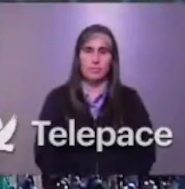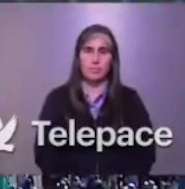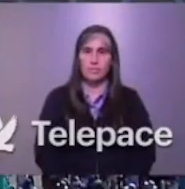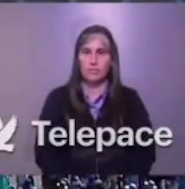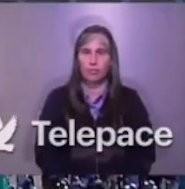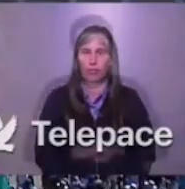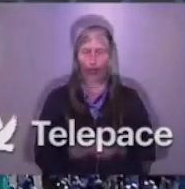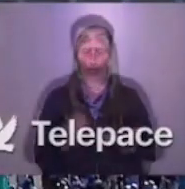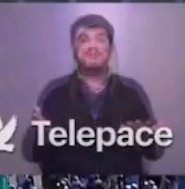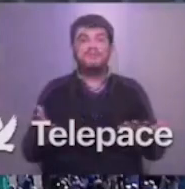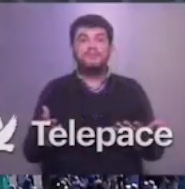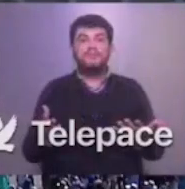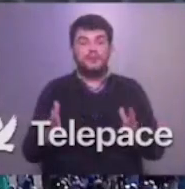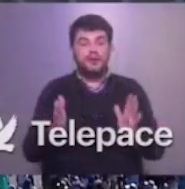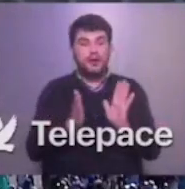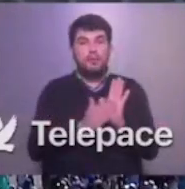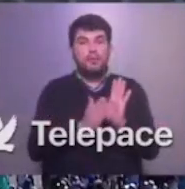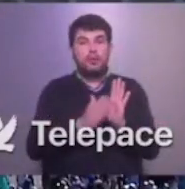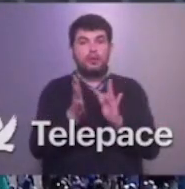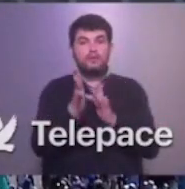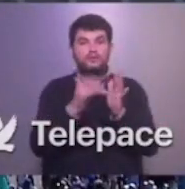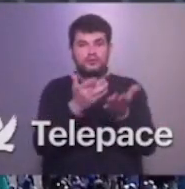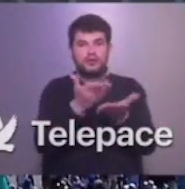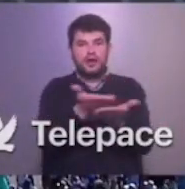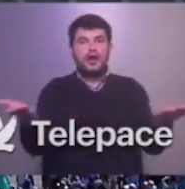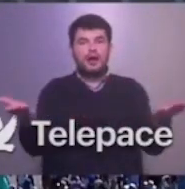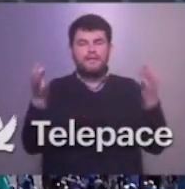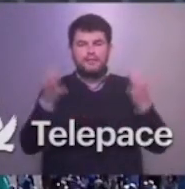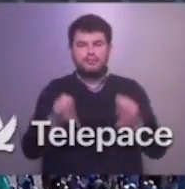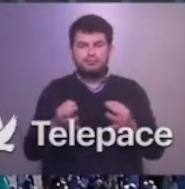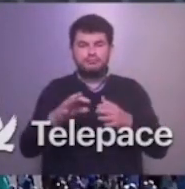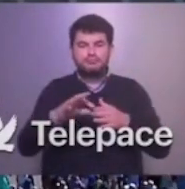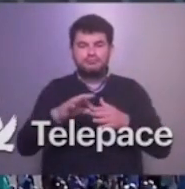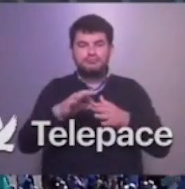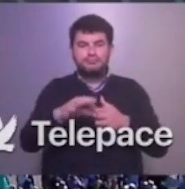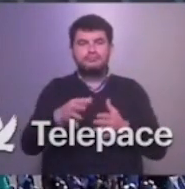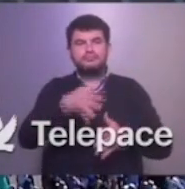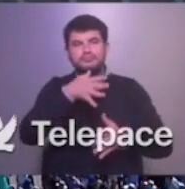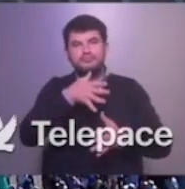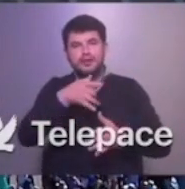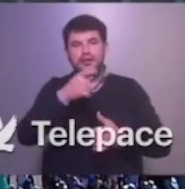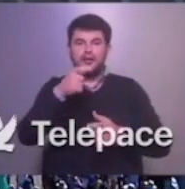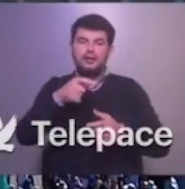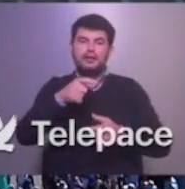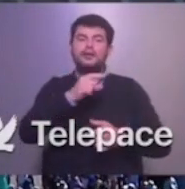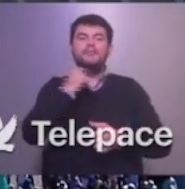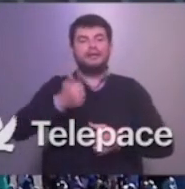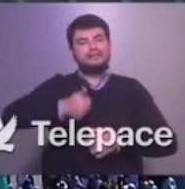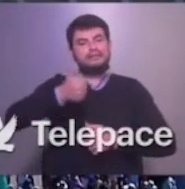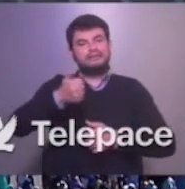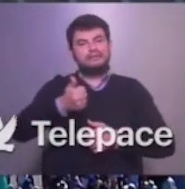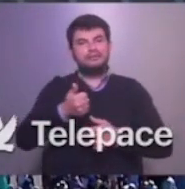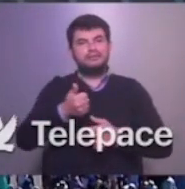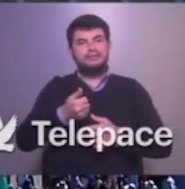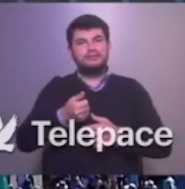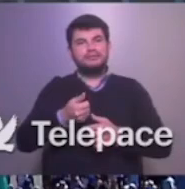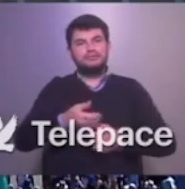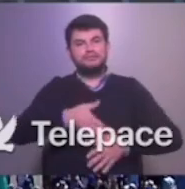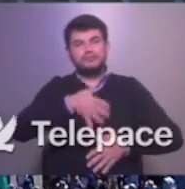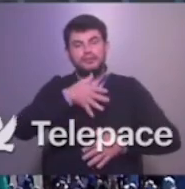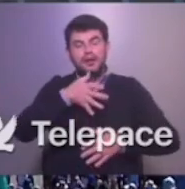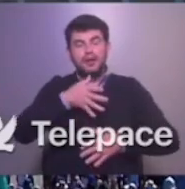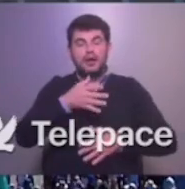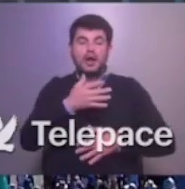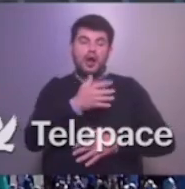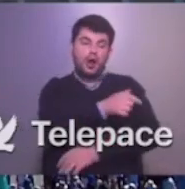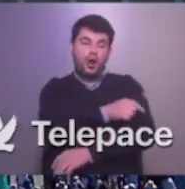O Evangeliário, sinal de Jesus Cristo, é conduzido ao presidente da celebração, que o beija em seu e